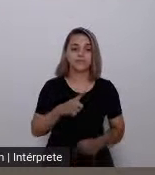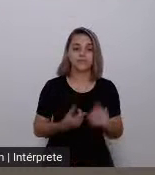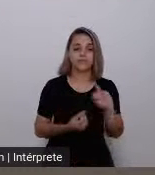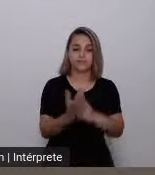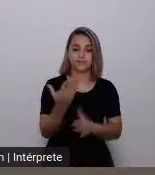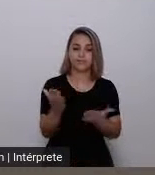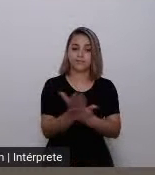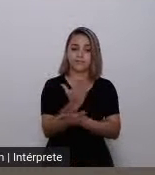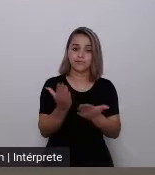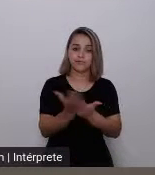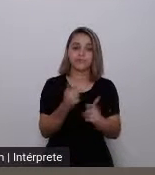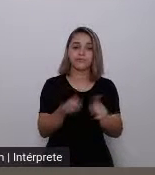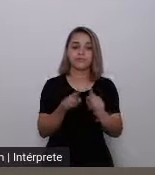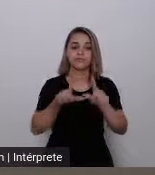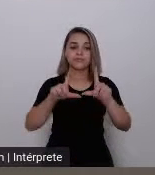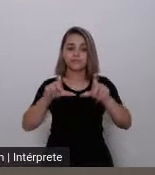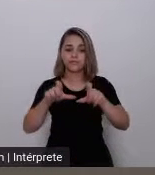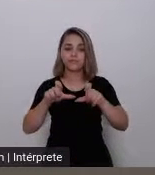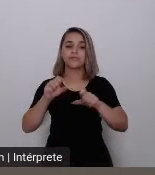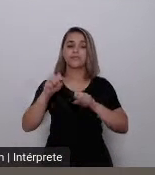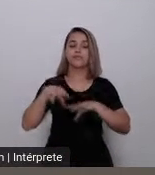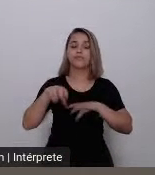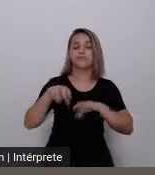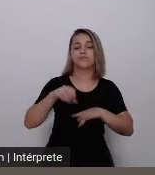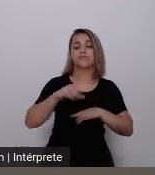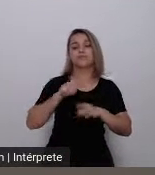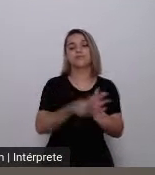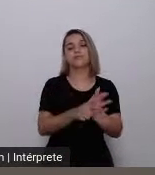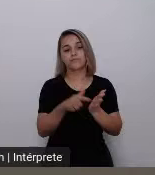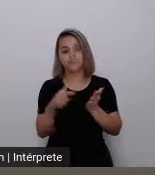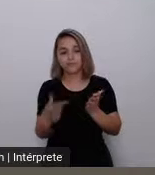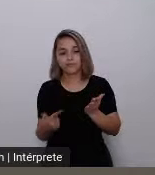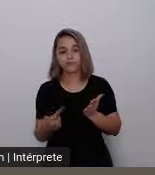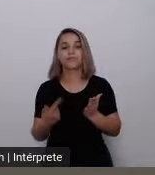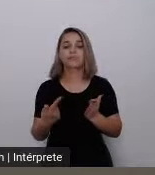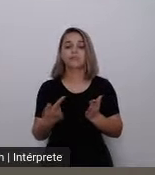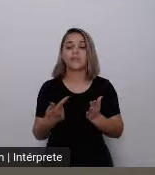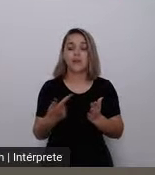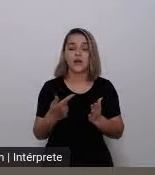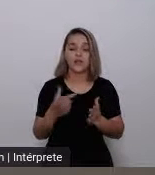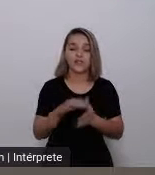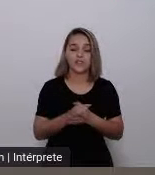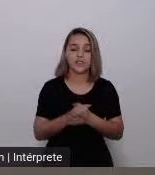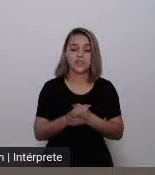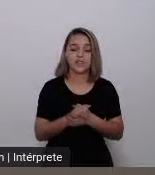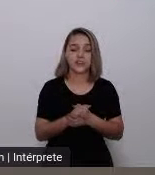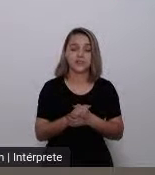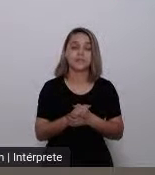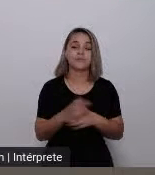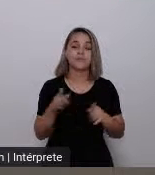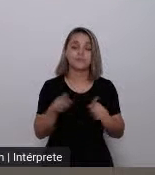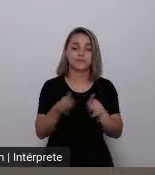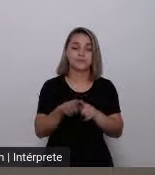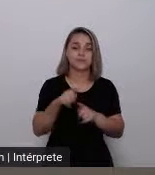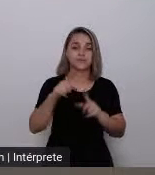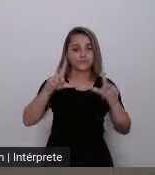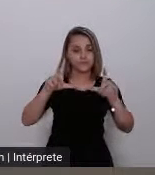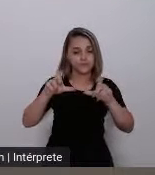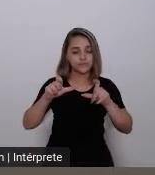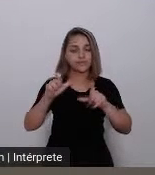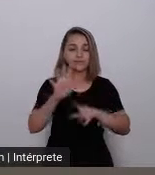exterior, fotoclubes, o artista, outros circuitos, ensino, jornalismo e usos e funções do livro, a cidade, o retrato e a imagem da